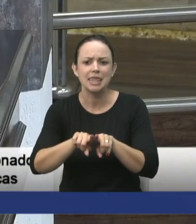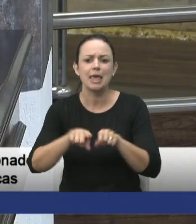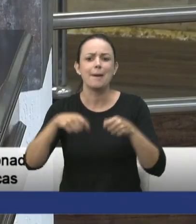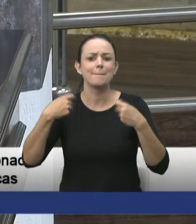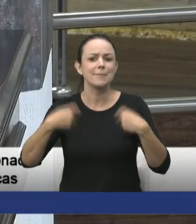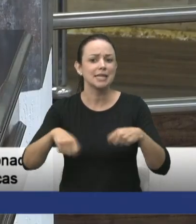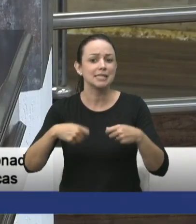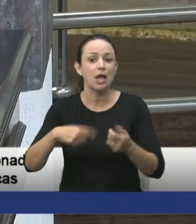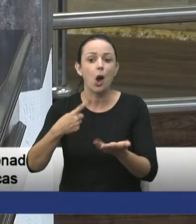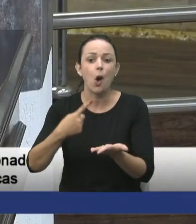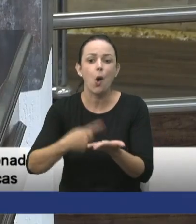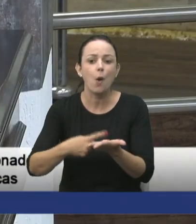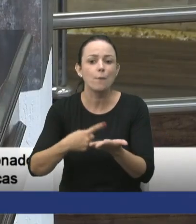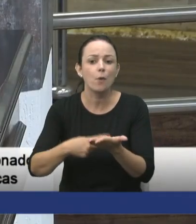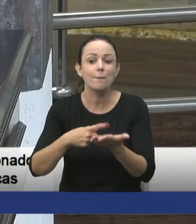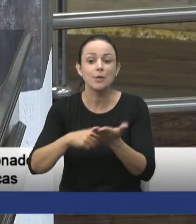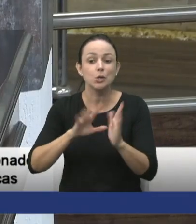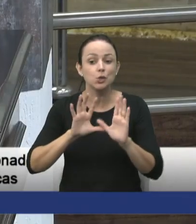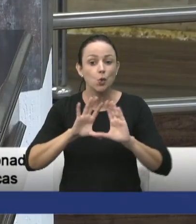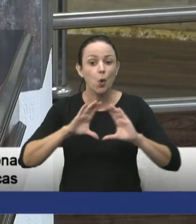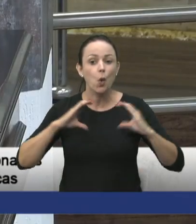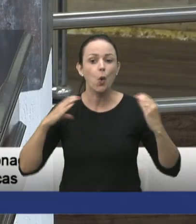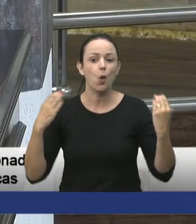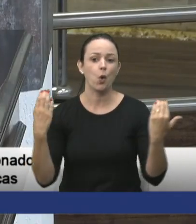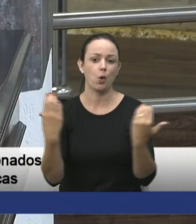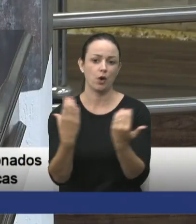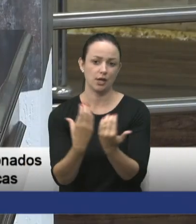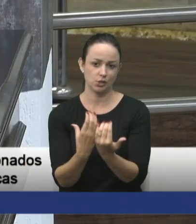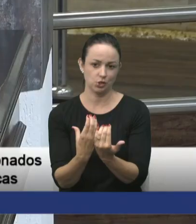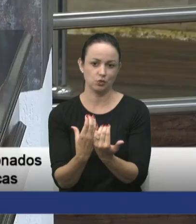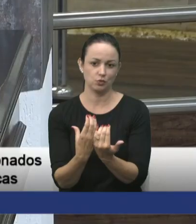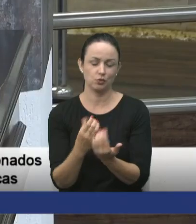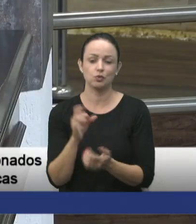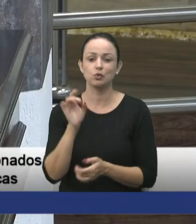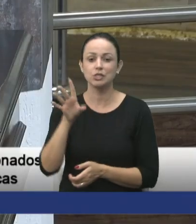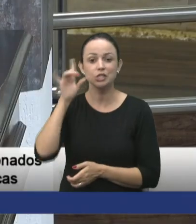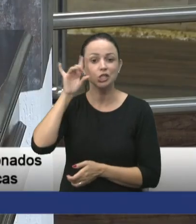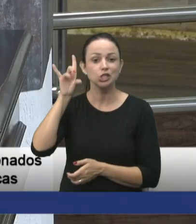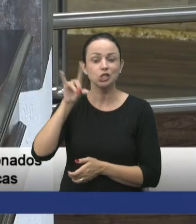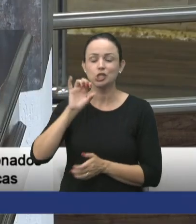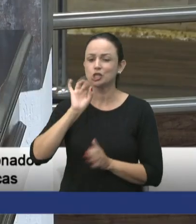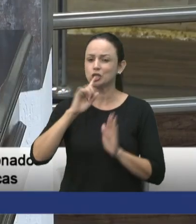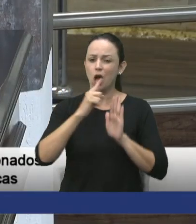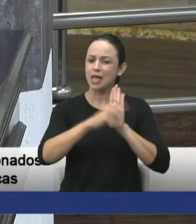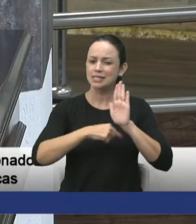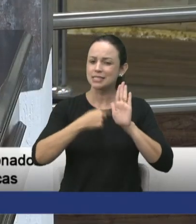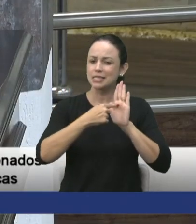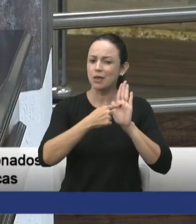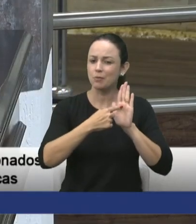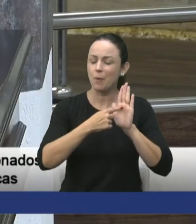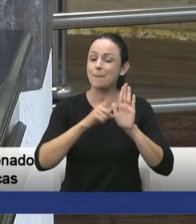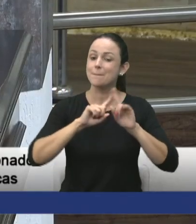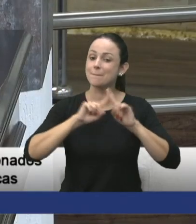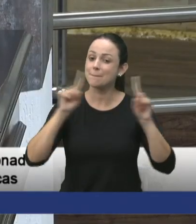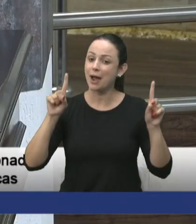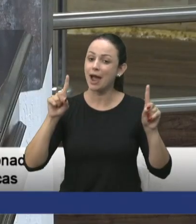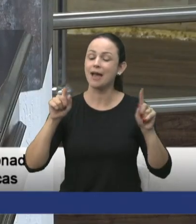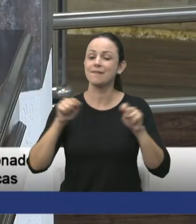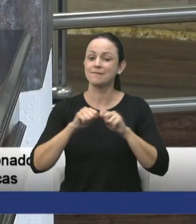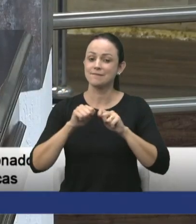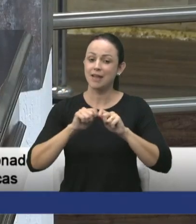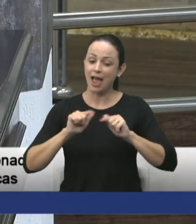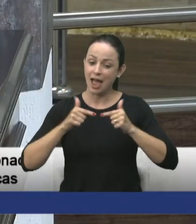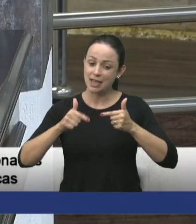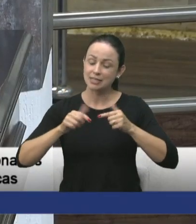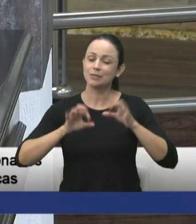compromisso coletivo. Que este dia não seja apenas simbólico, mas que nos mova para ações